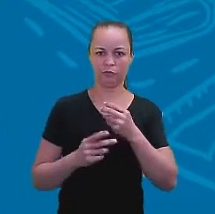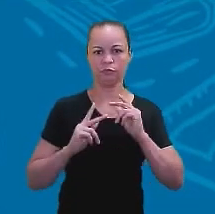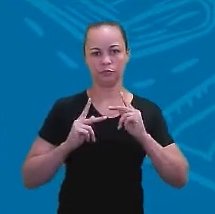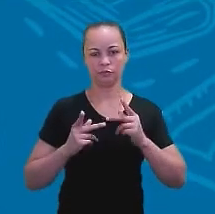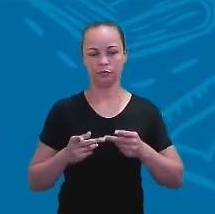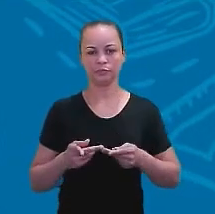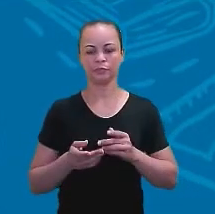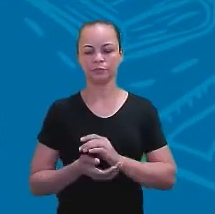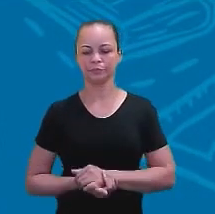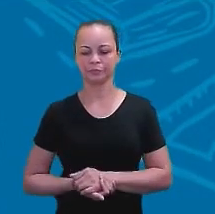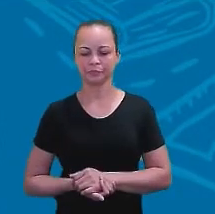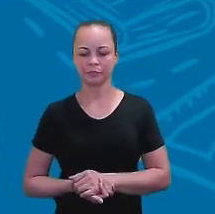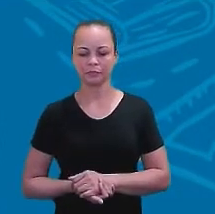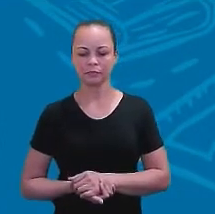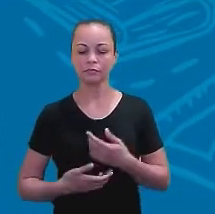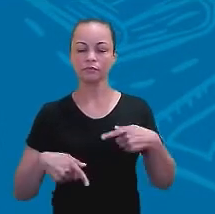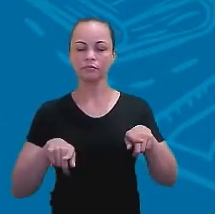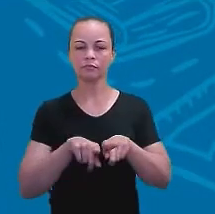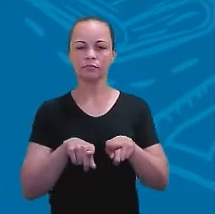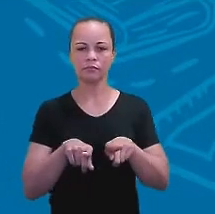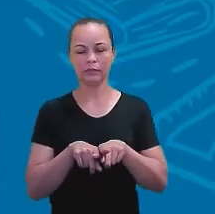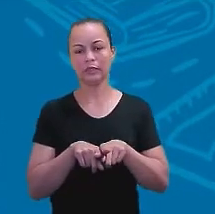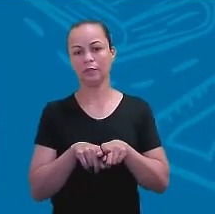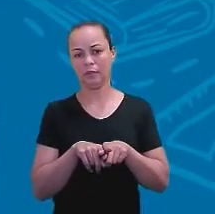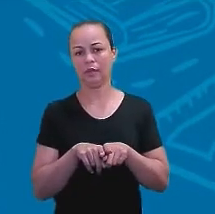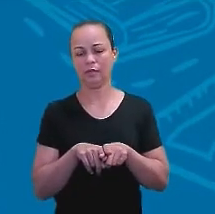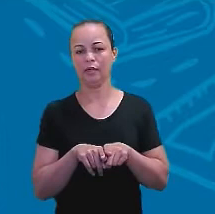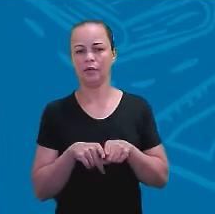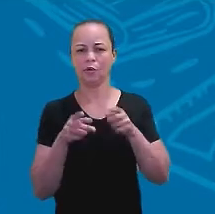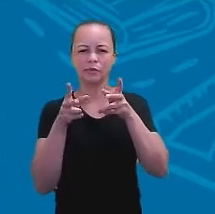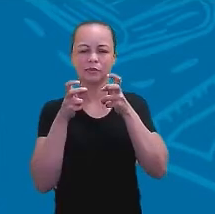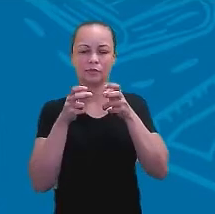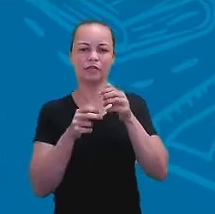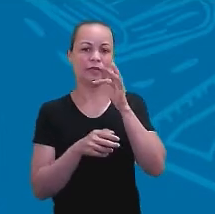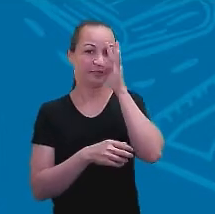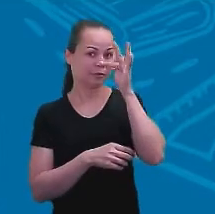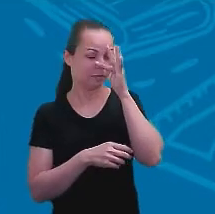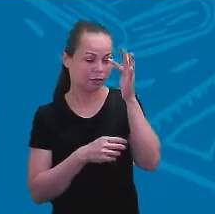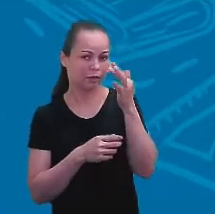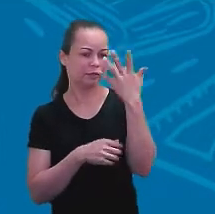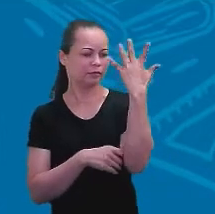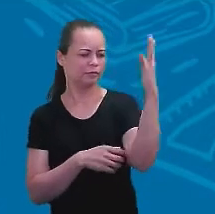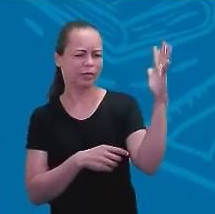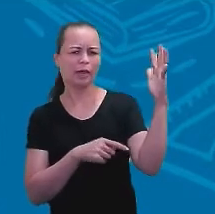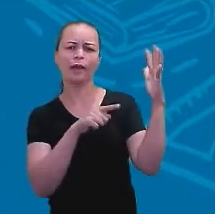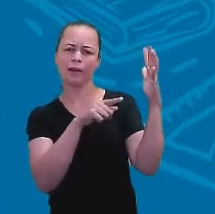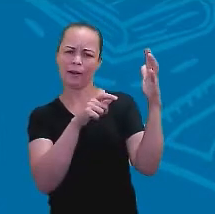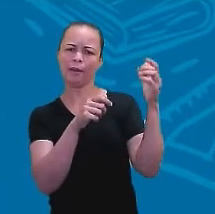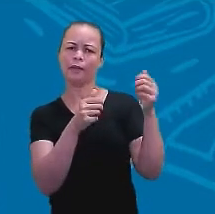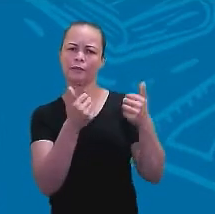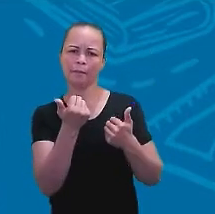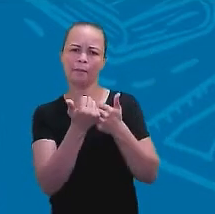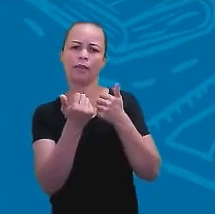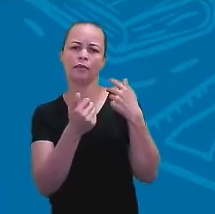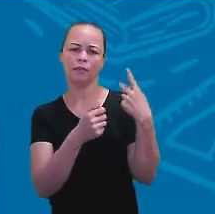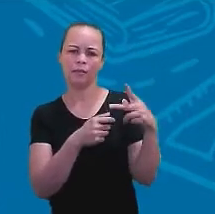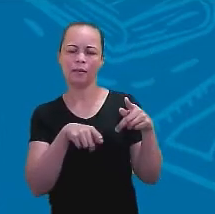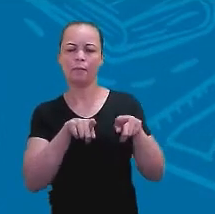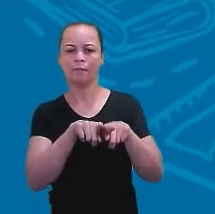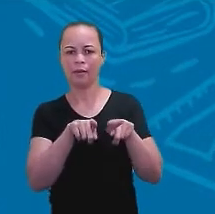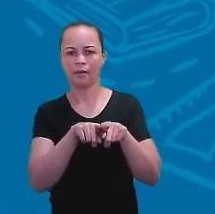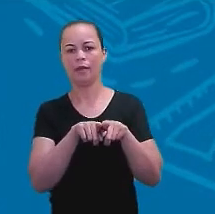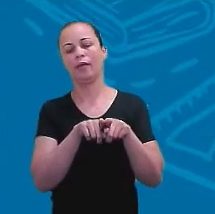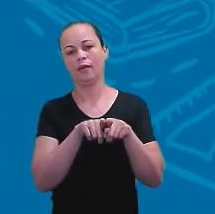vivos. E também, né, a gente observa que as plantas, elas dependem dessa iluminação para produzir o